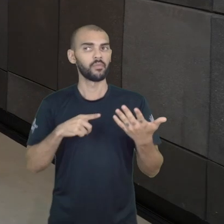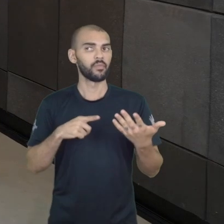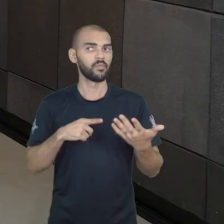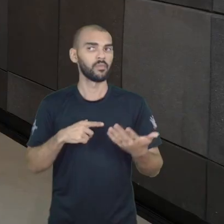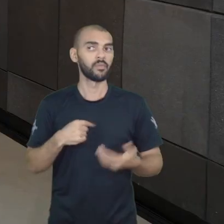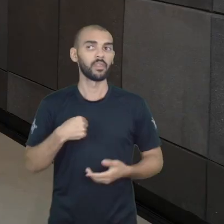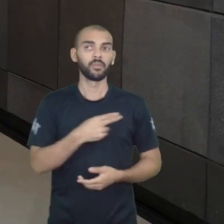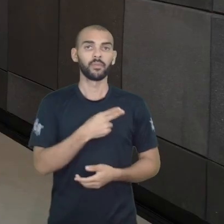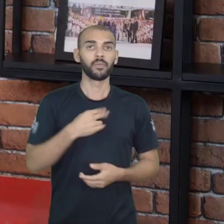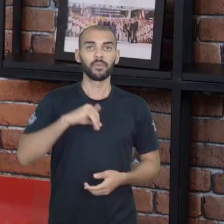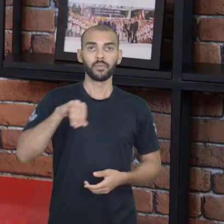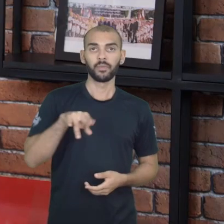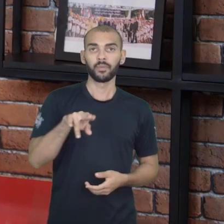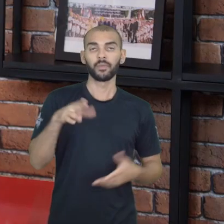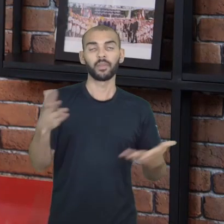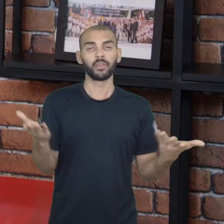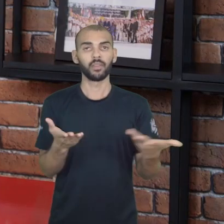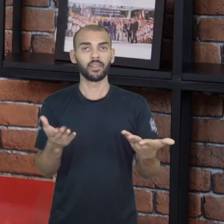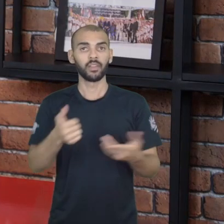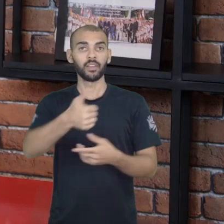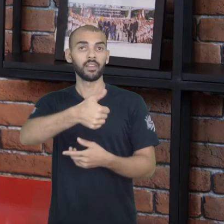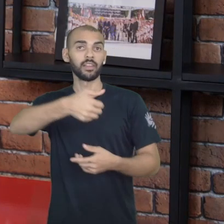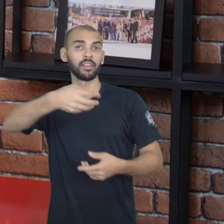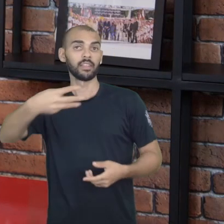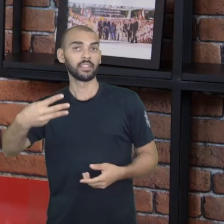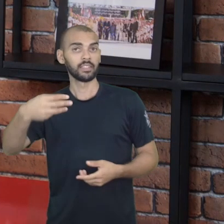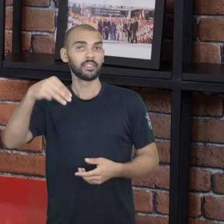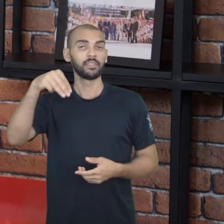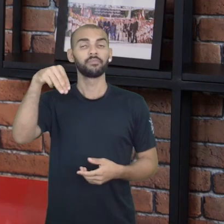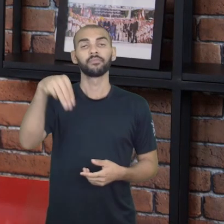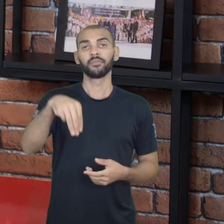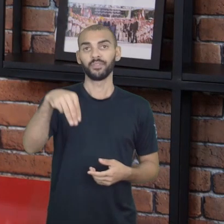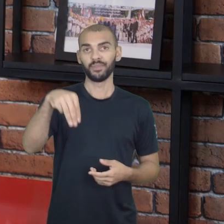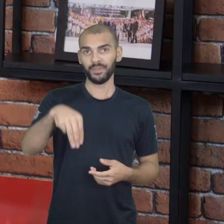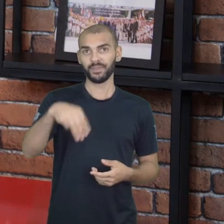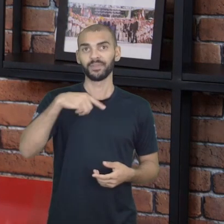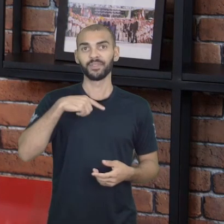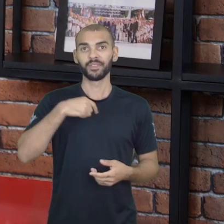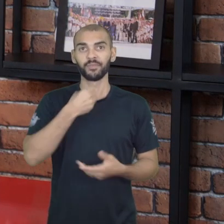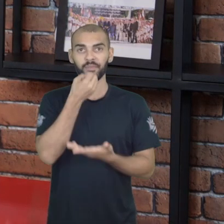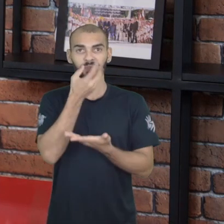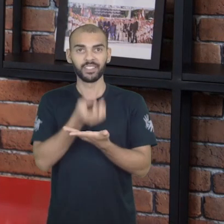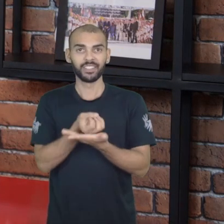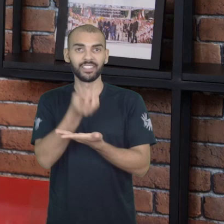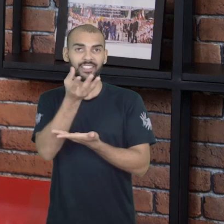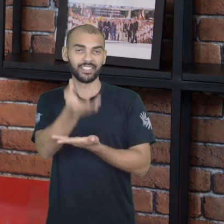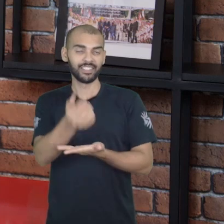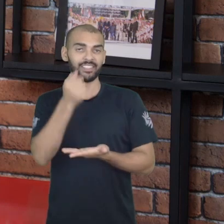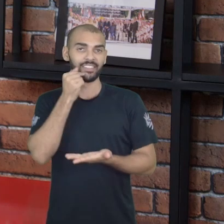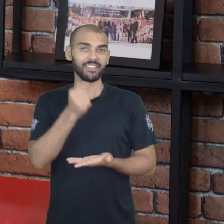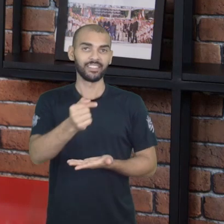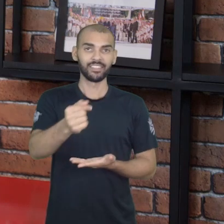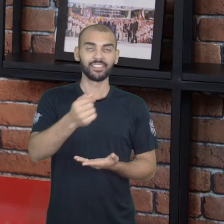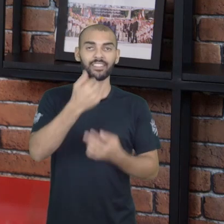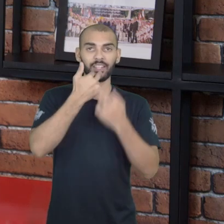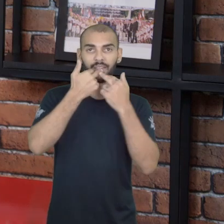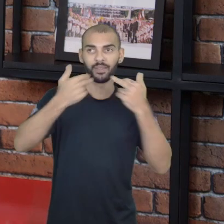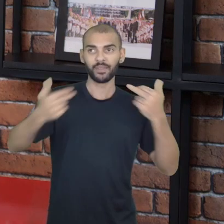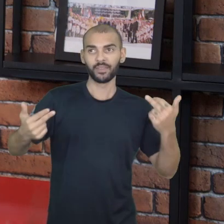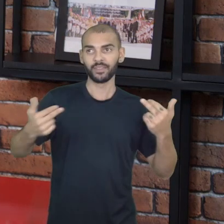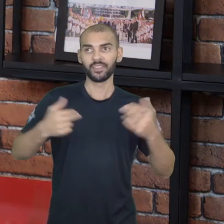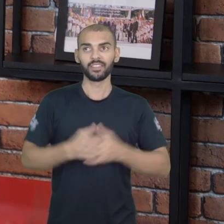meses e muito mais. Eu sou Ju Matos e esse é o 13 Minutos, seu podcast semanal de notícias da TV